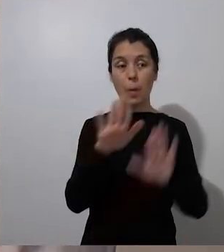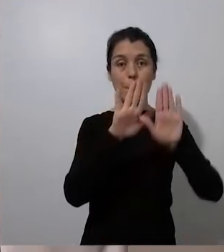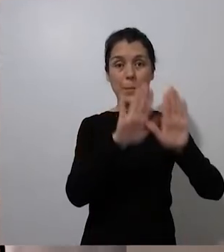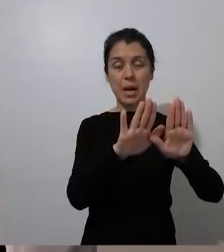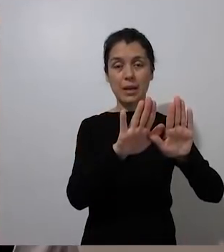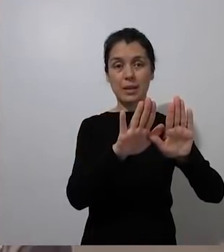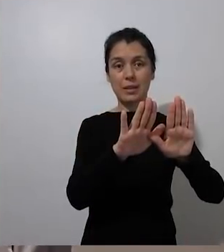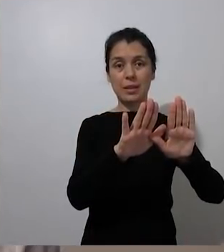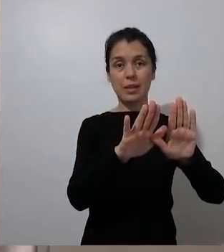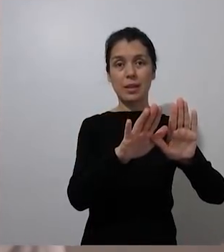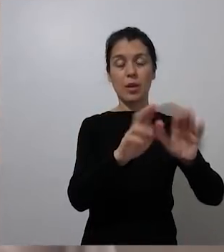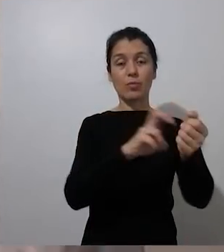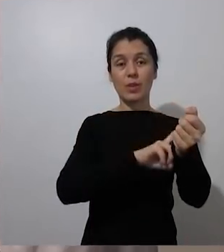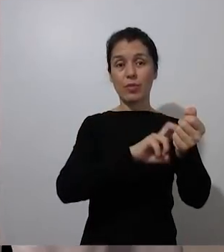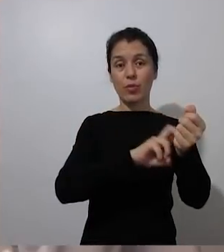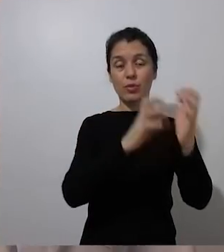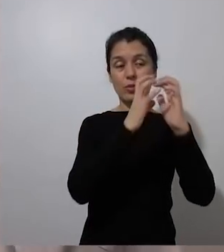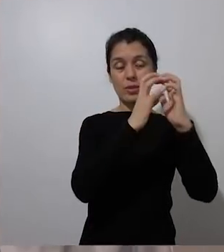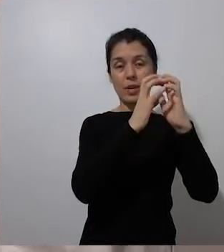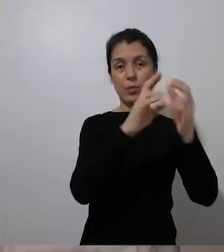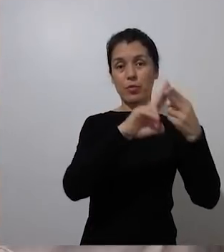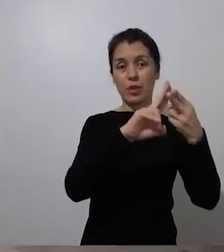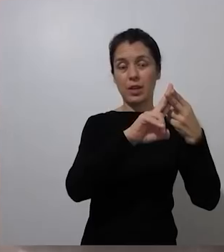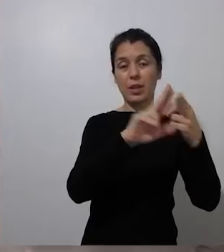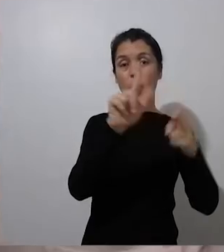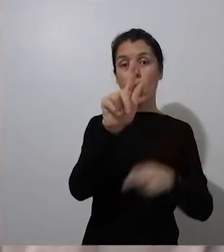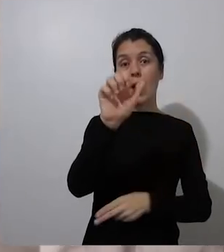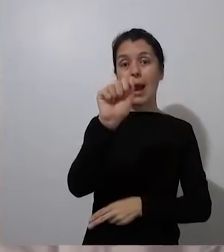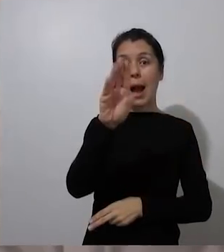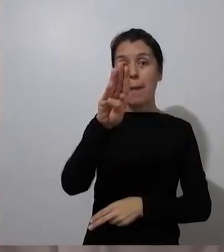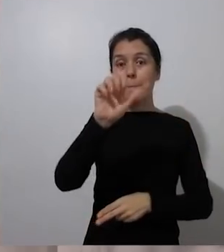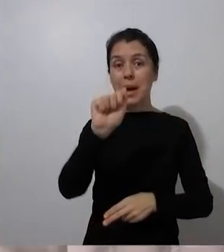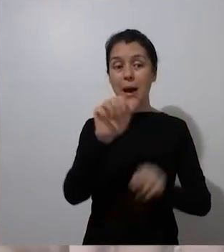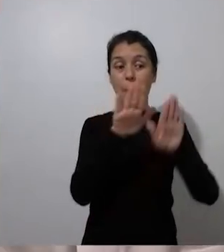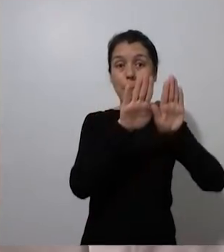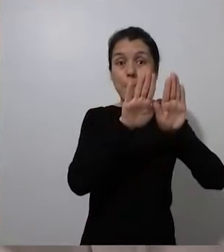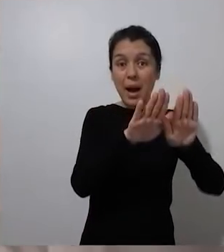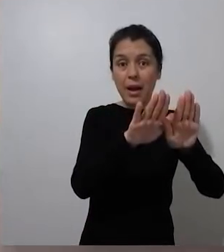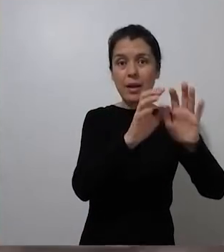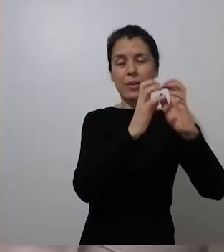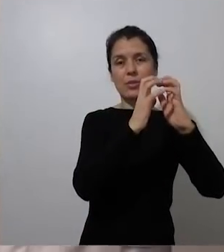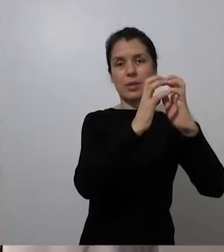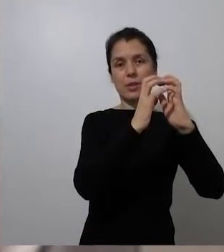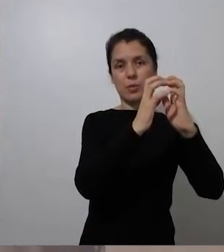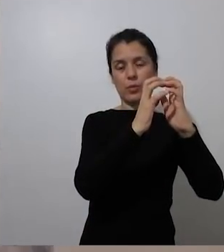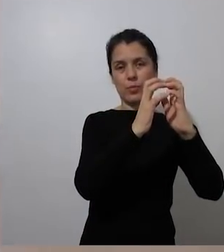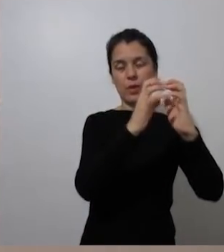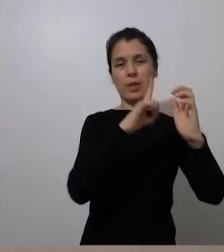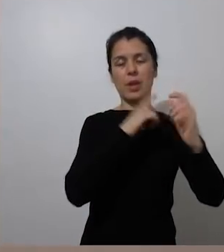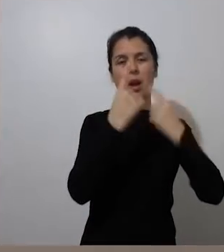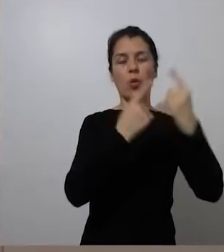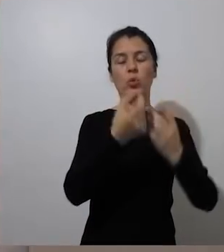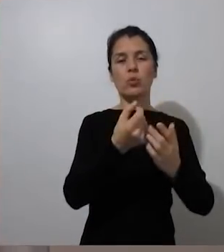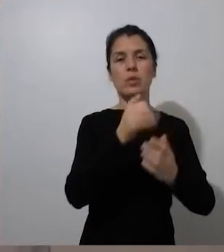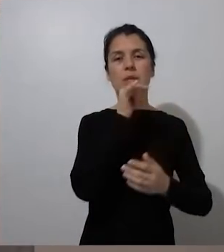Com isso ajudando na inibição do sistema nervoso. Então nunca esqueçam que o GABA inibe o cérebro, ele freia o cérebro, né? Eu coloquei